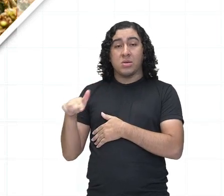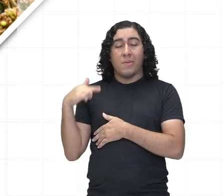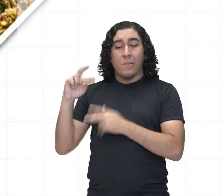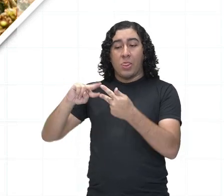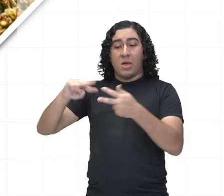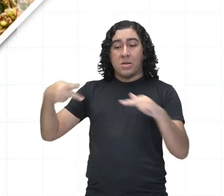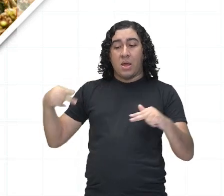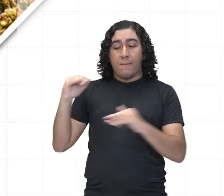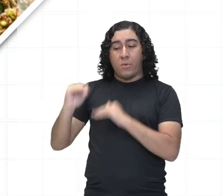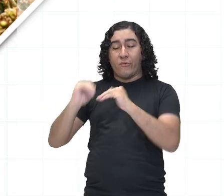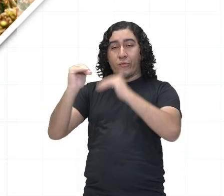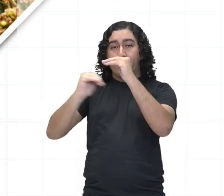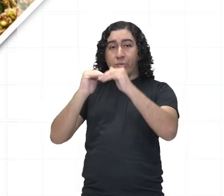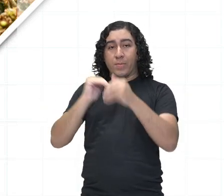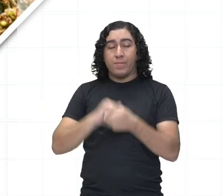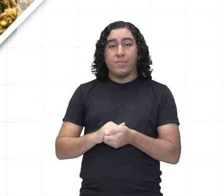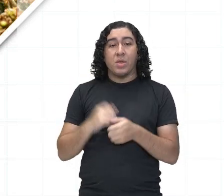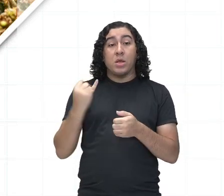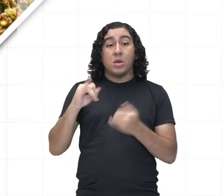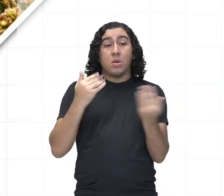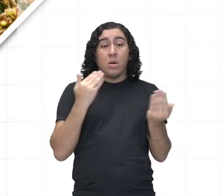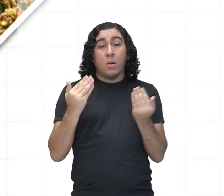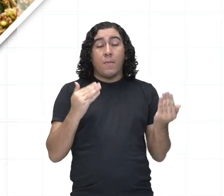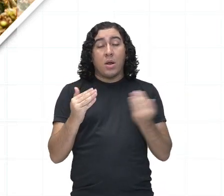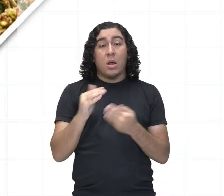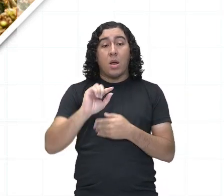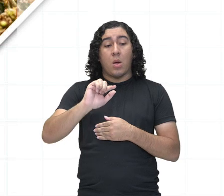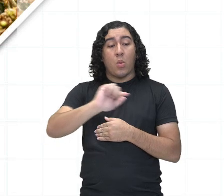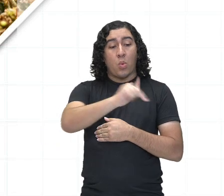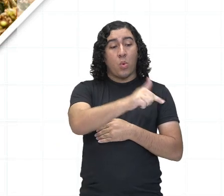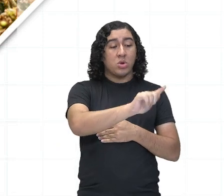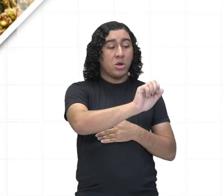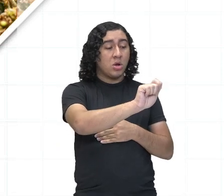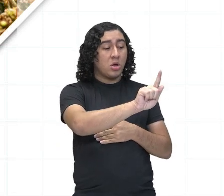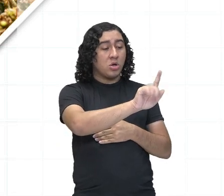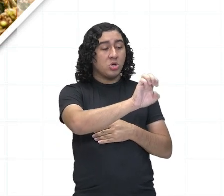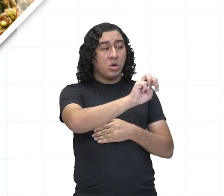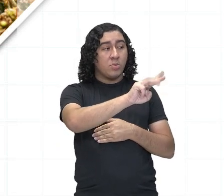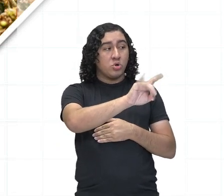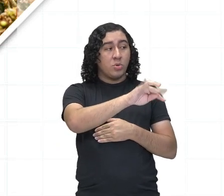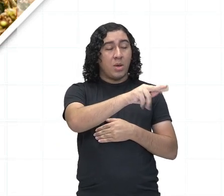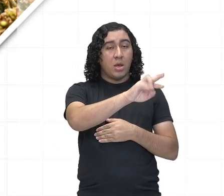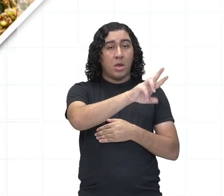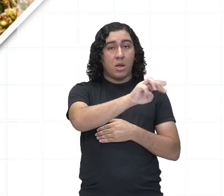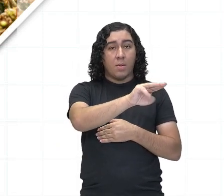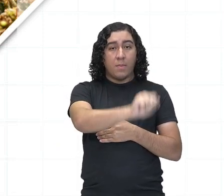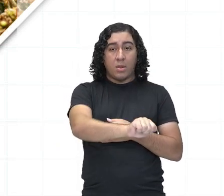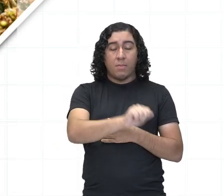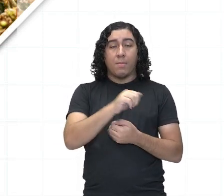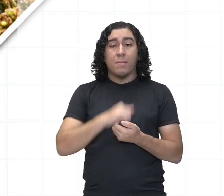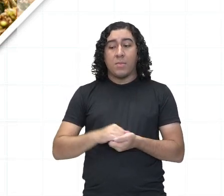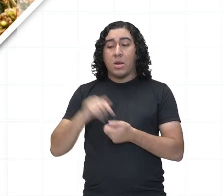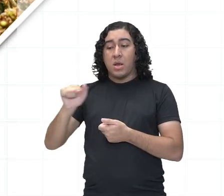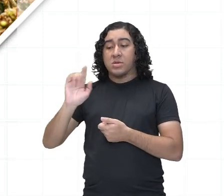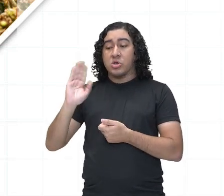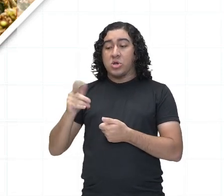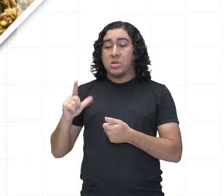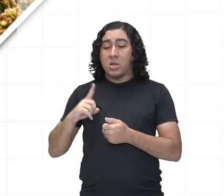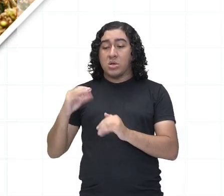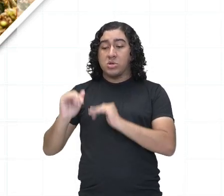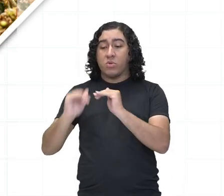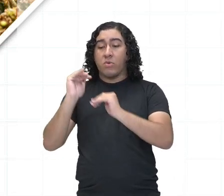Em comparação às gimnospermas, as angiospermas já avançaram nas